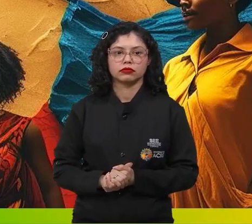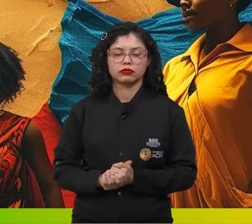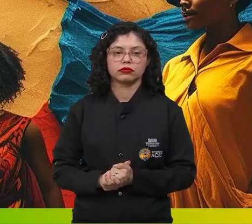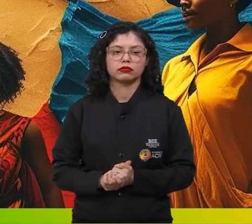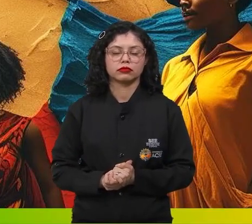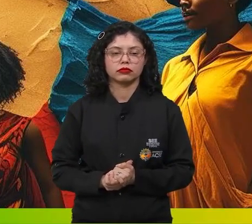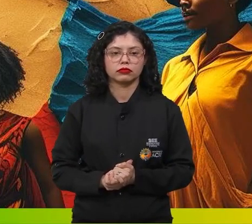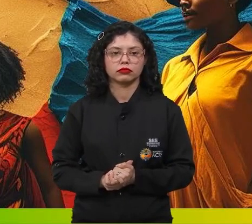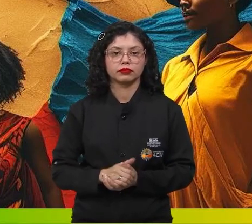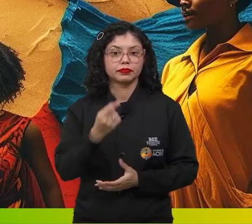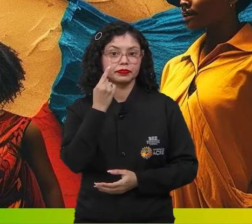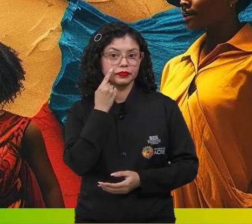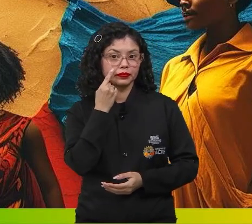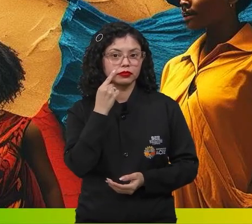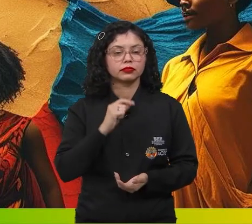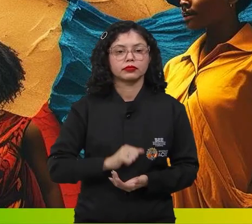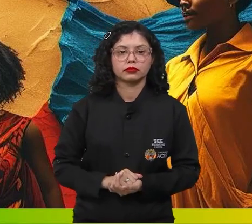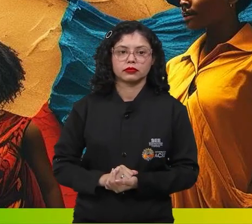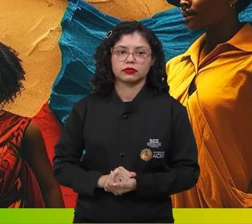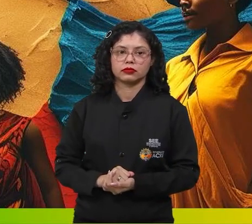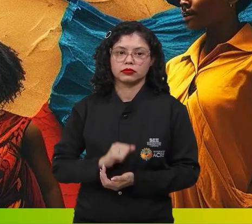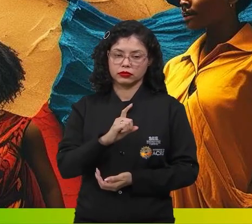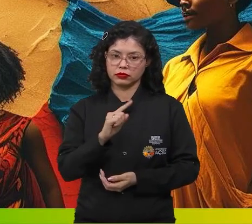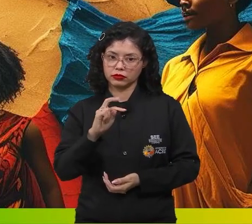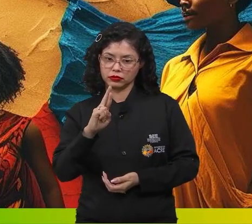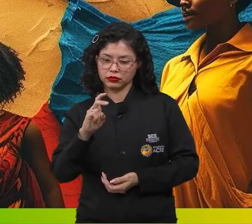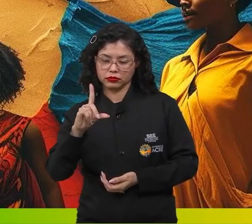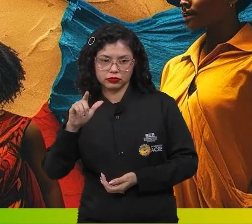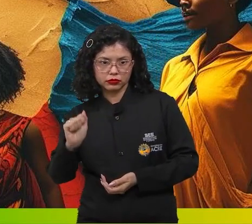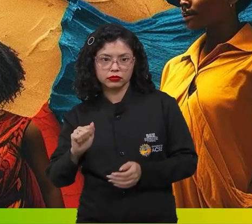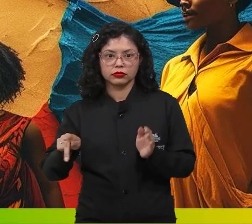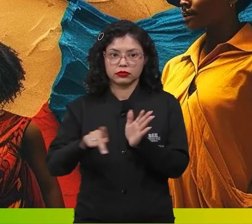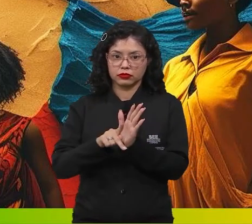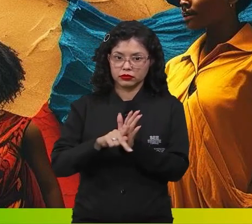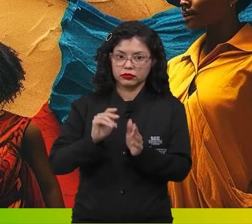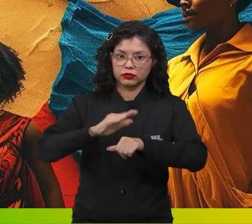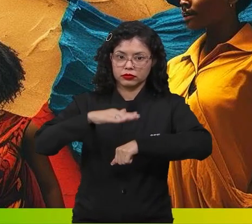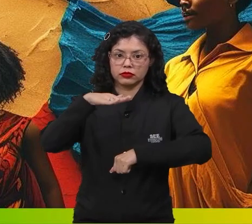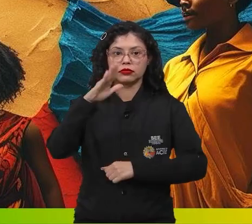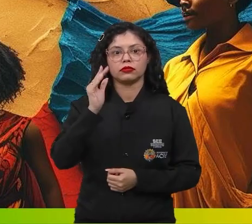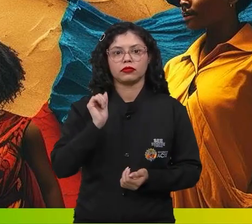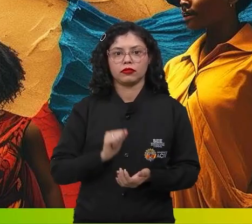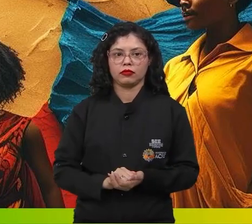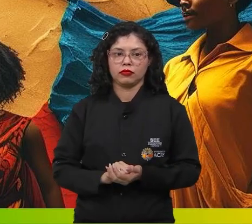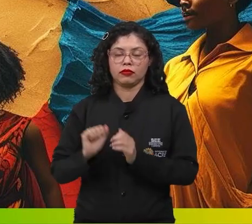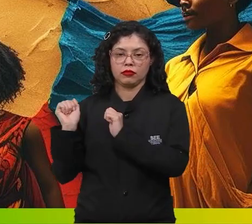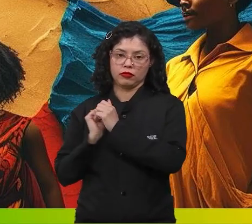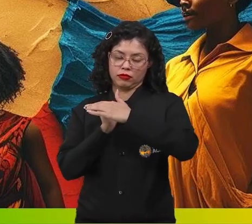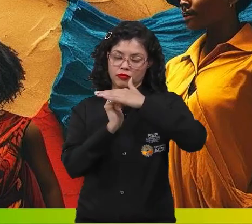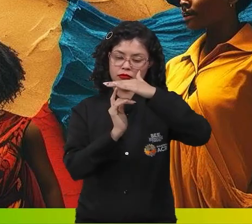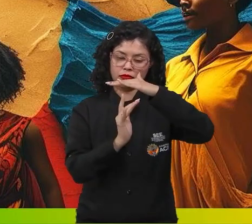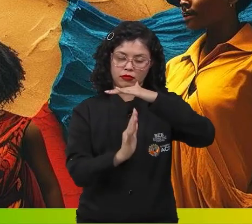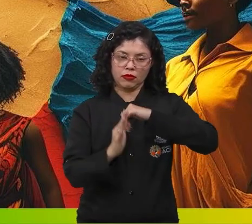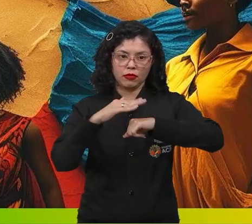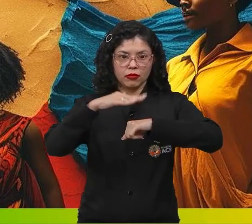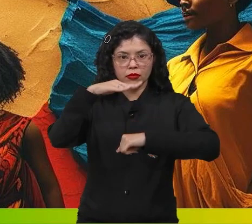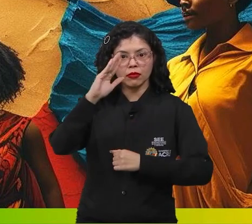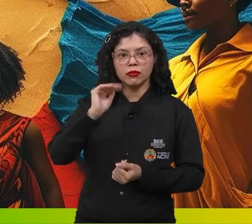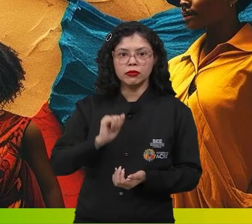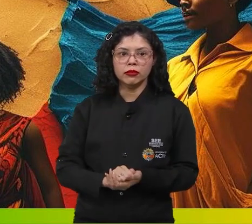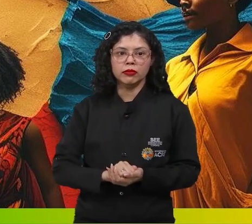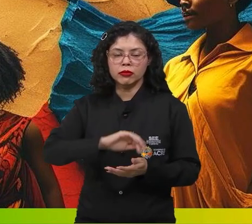Vem comigo, olha só. Então, a diáspora africana, ele é mais que uma migração. É uma